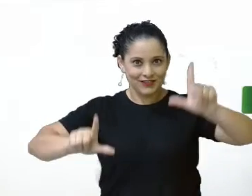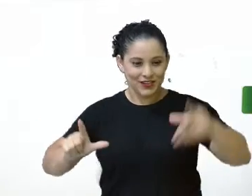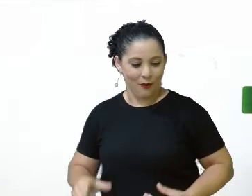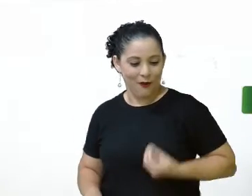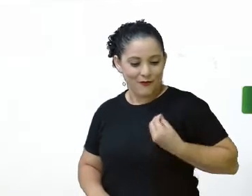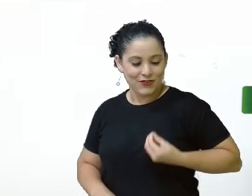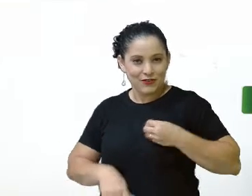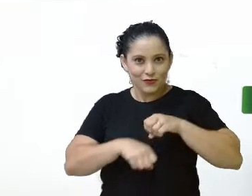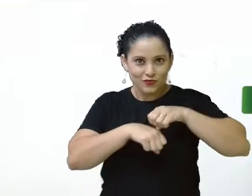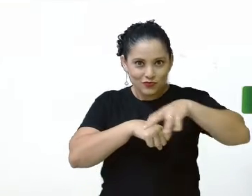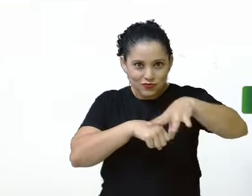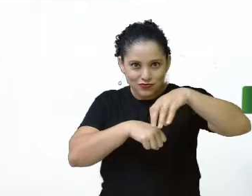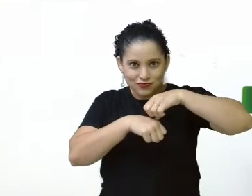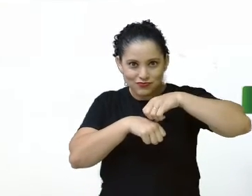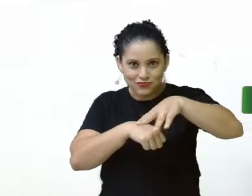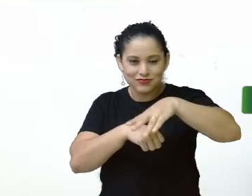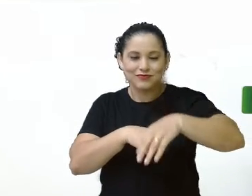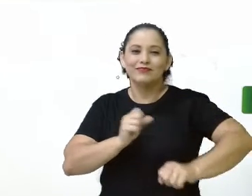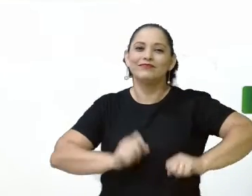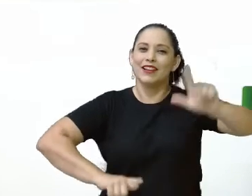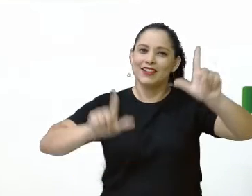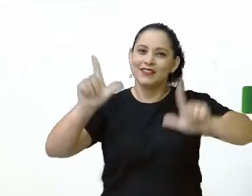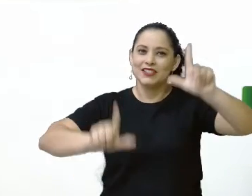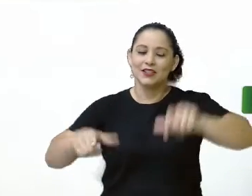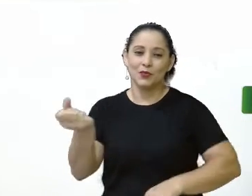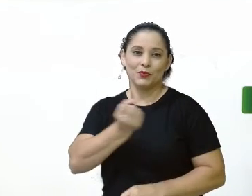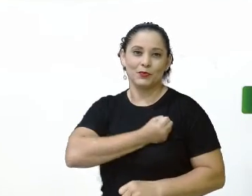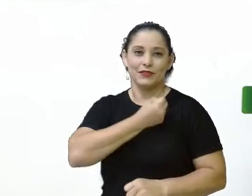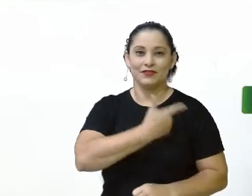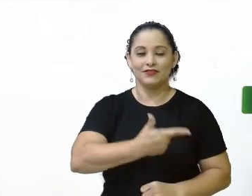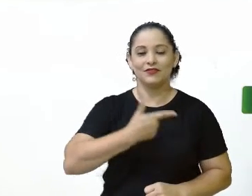ao vivo pela TV Nova, canal